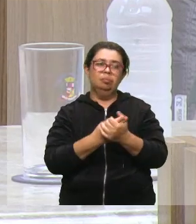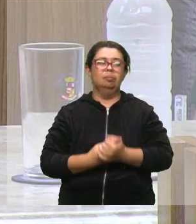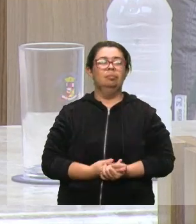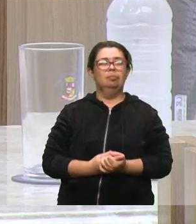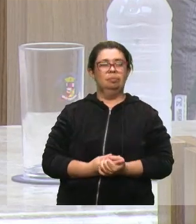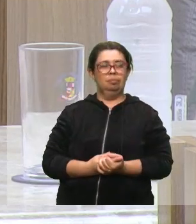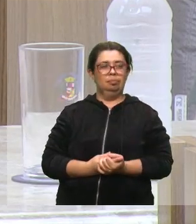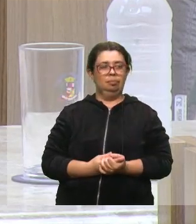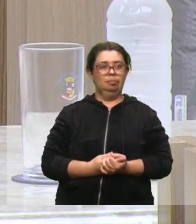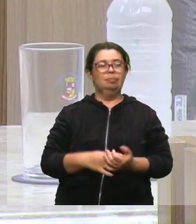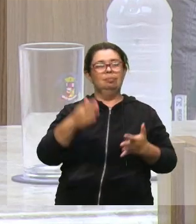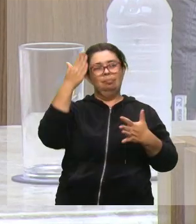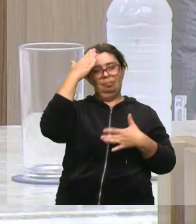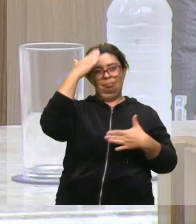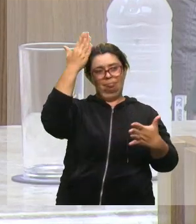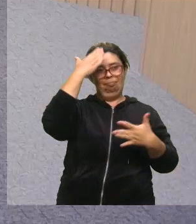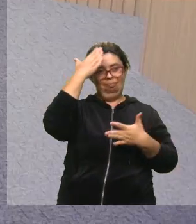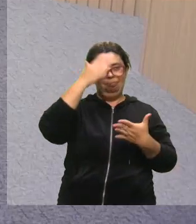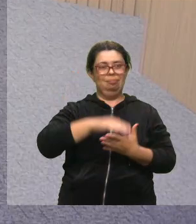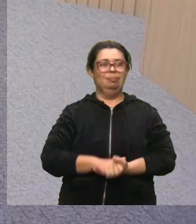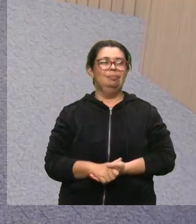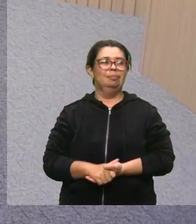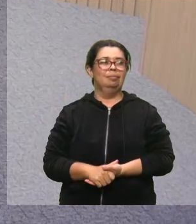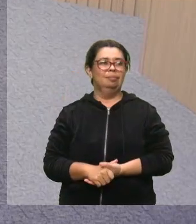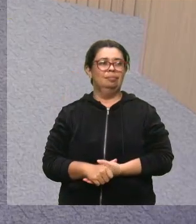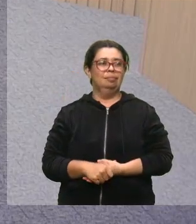antes. Muito obrigada, viu?